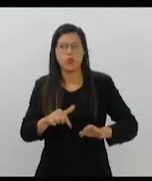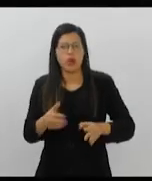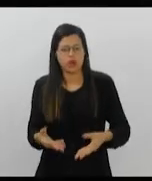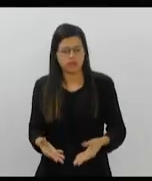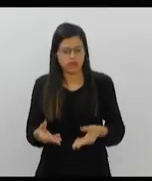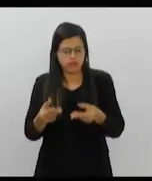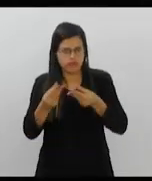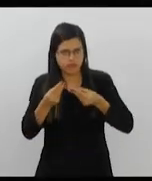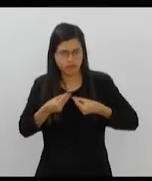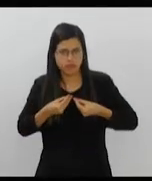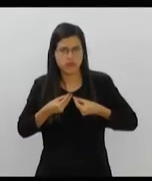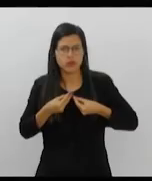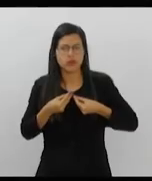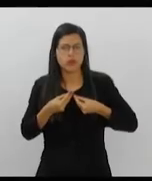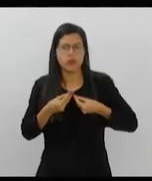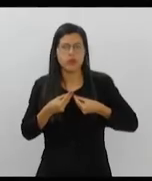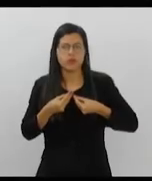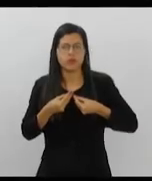devolvem,